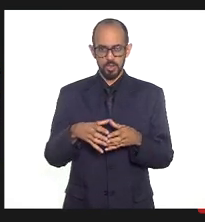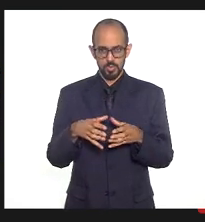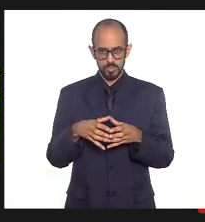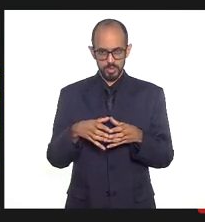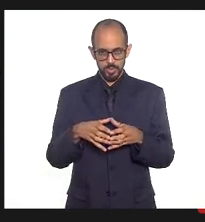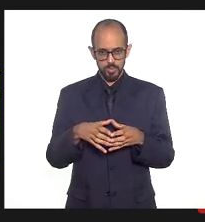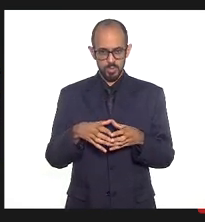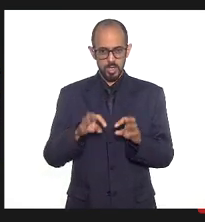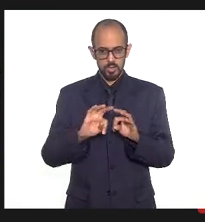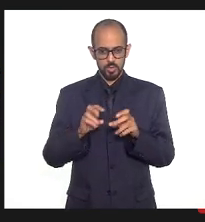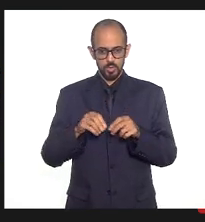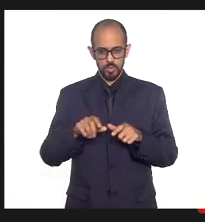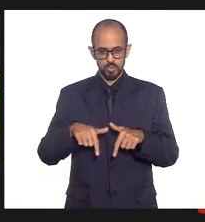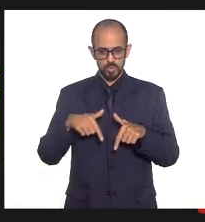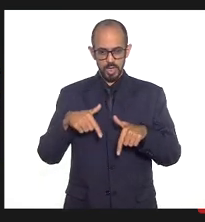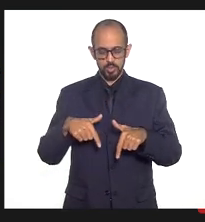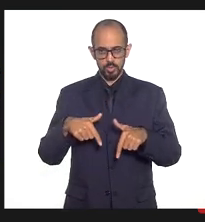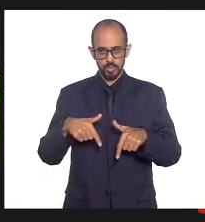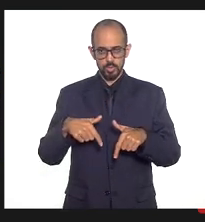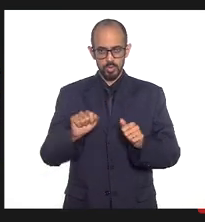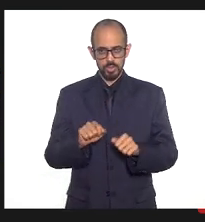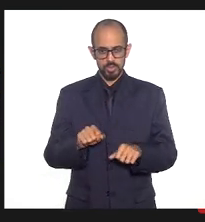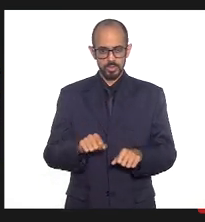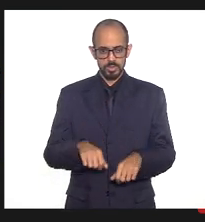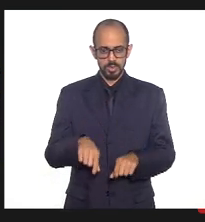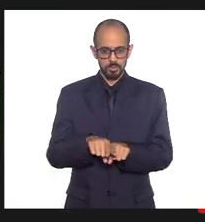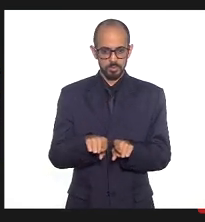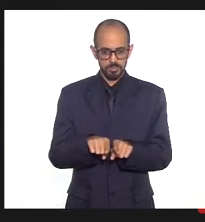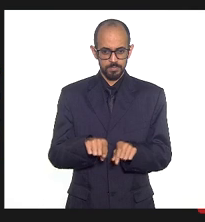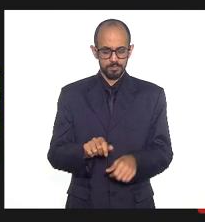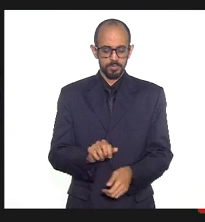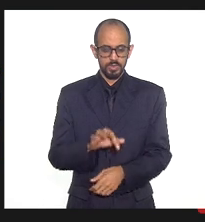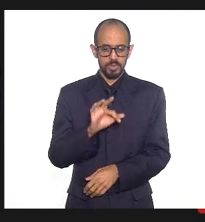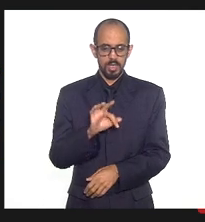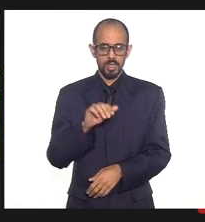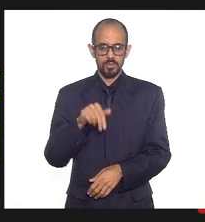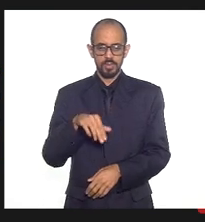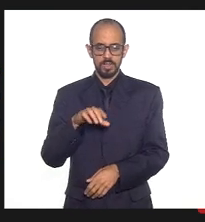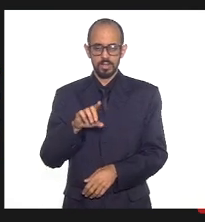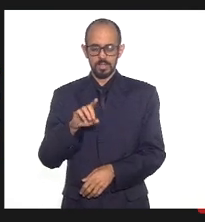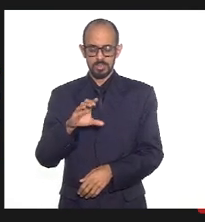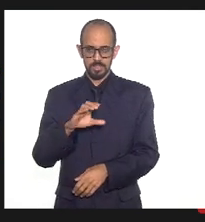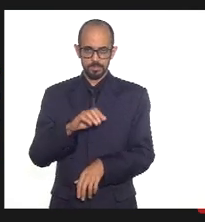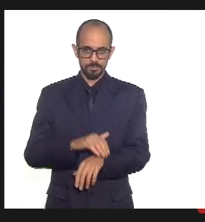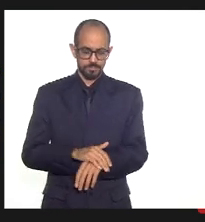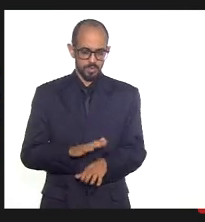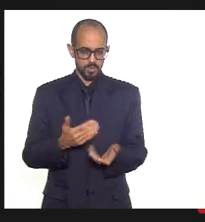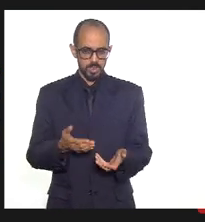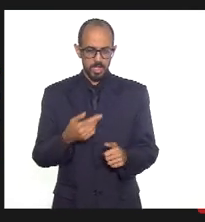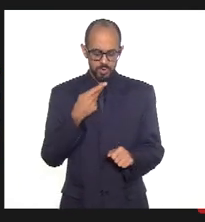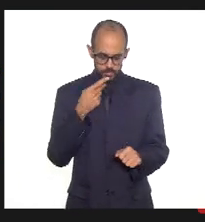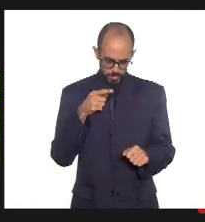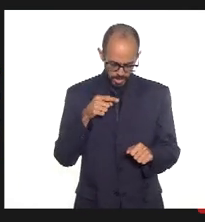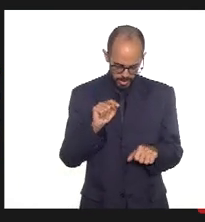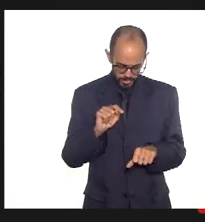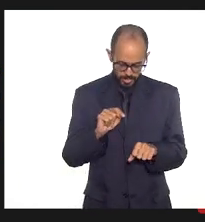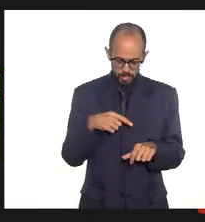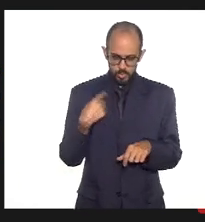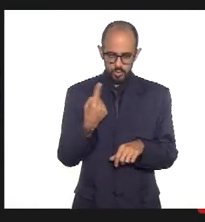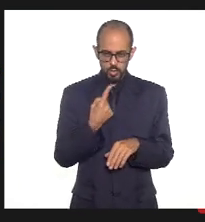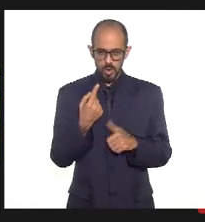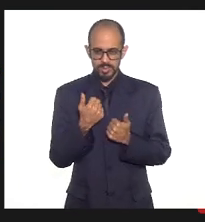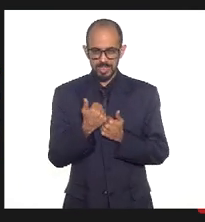atores sociais, em especial a Fale Rio, do FNDC. Eu gostaria de situar a nossa pedra fundamental, que é